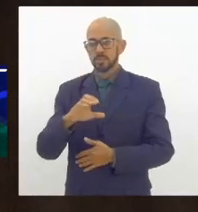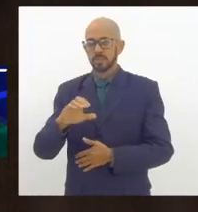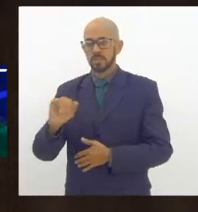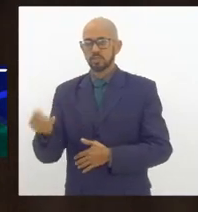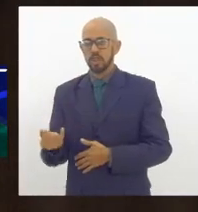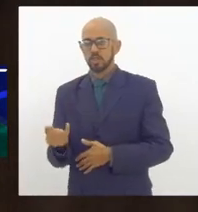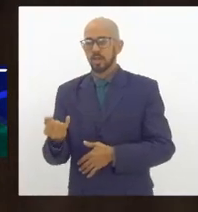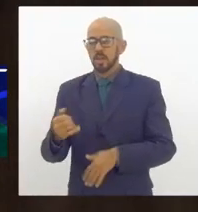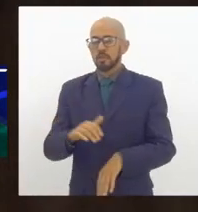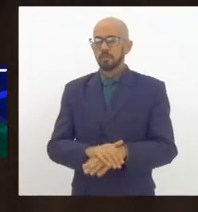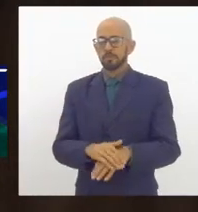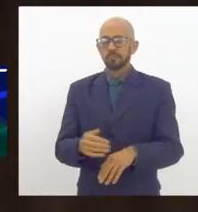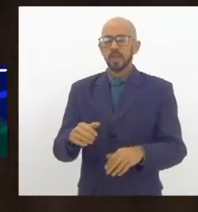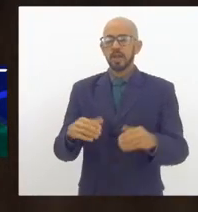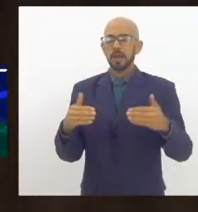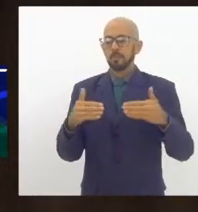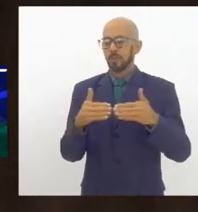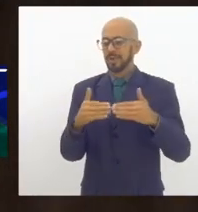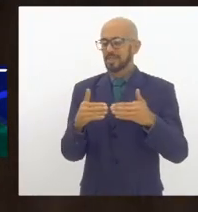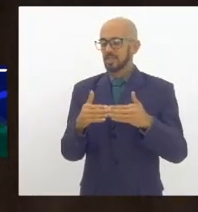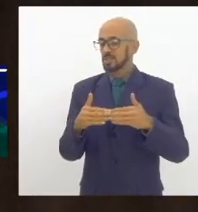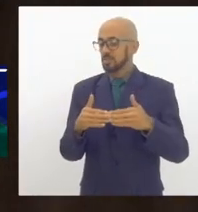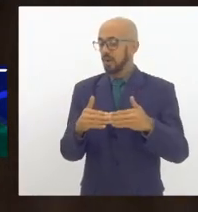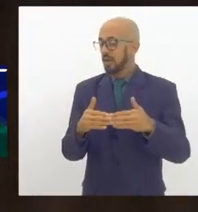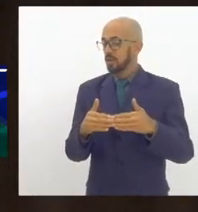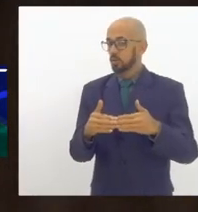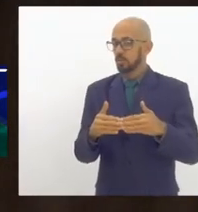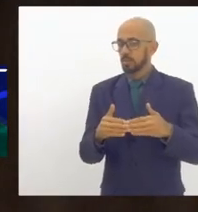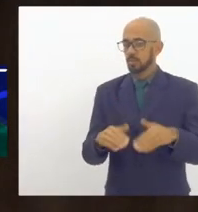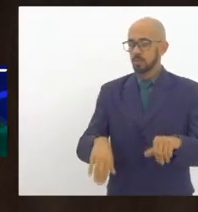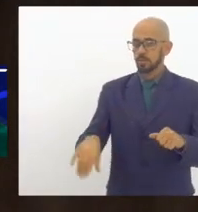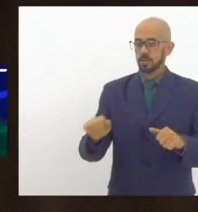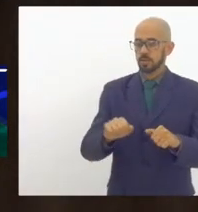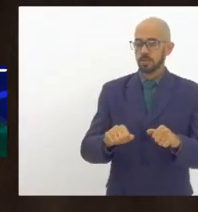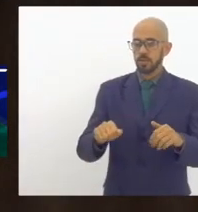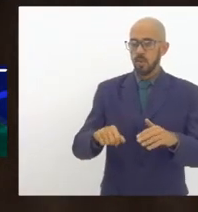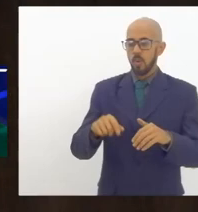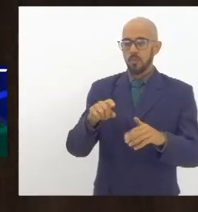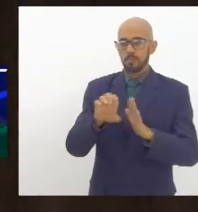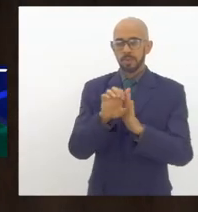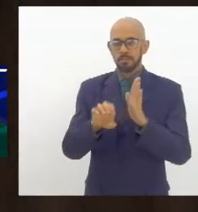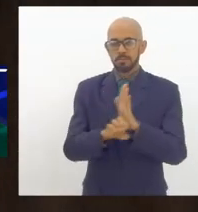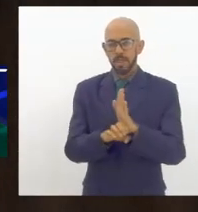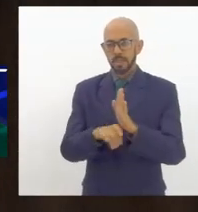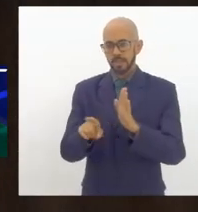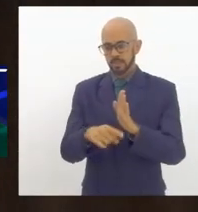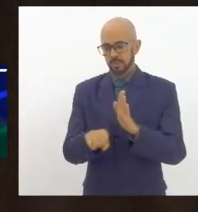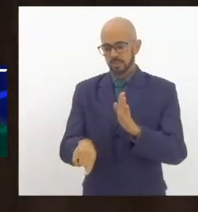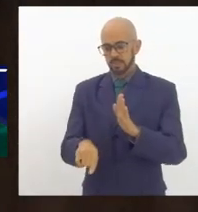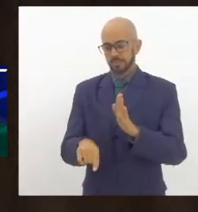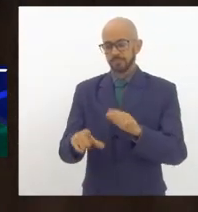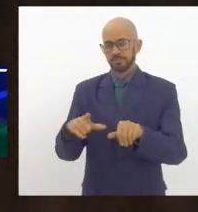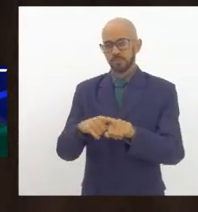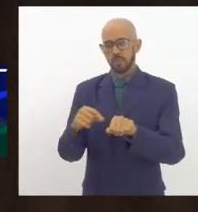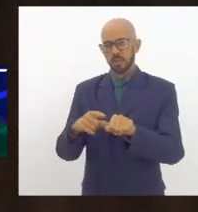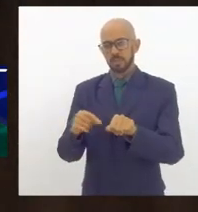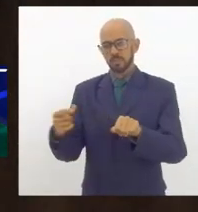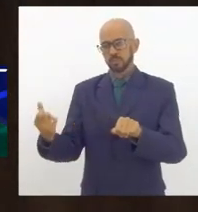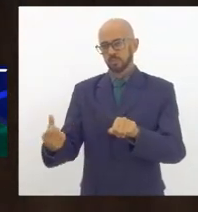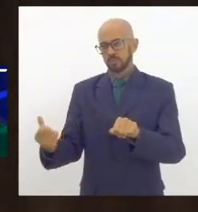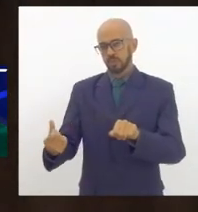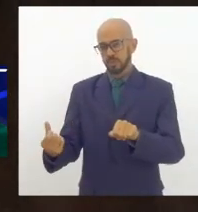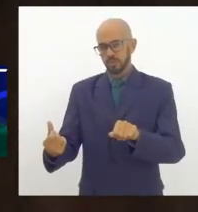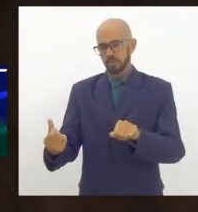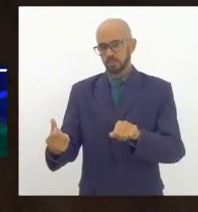pela constitucionalidade com uma Emenda supressiva suplemento o artigo 6º